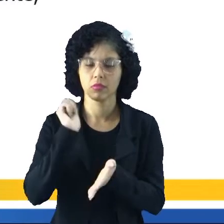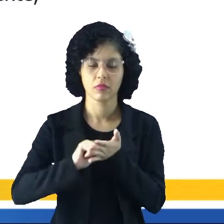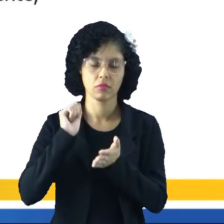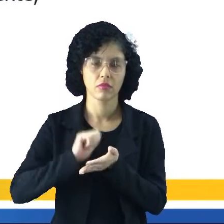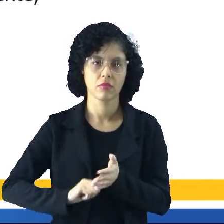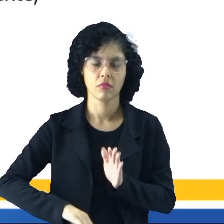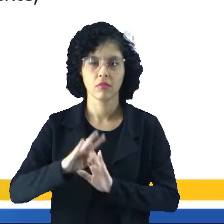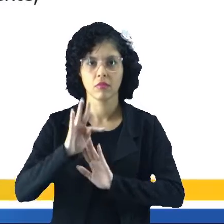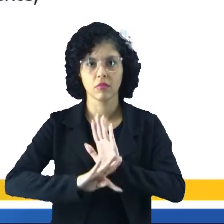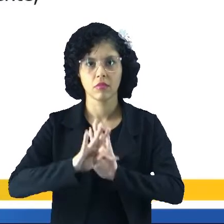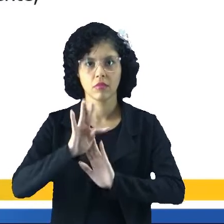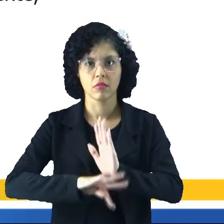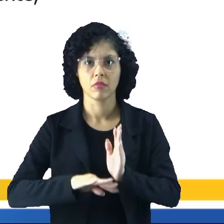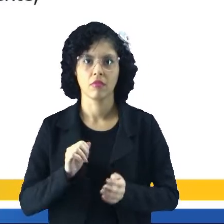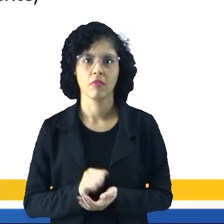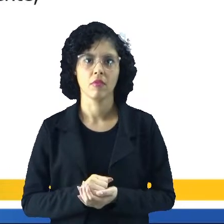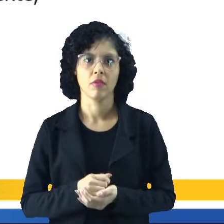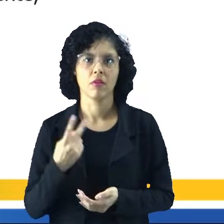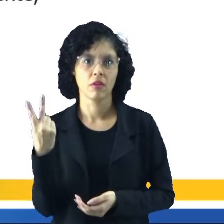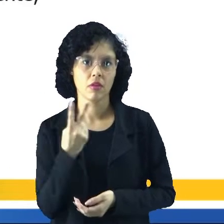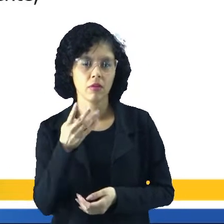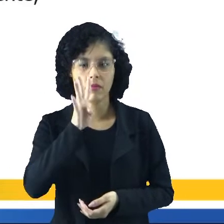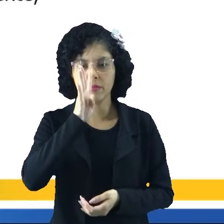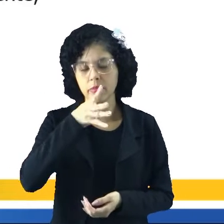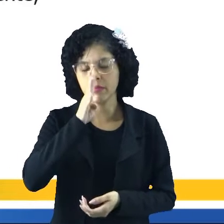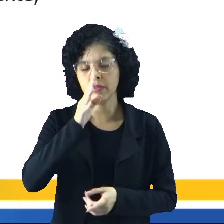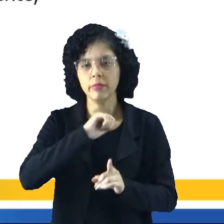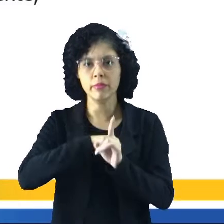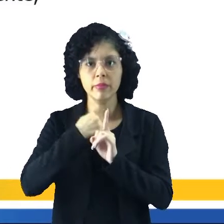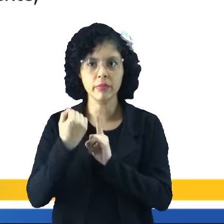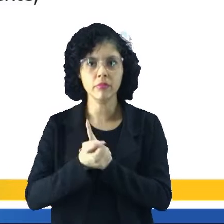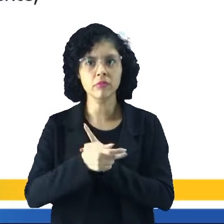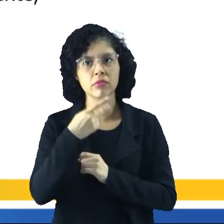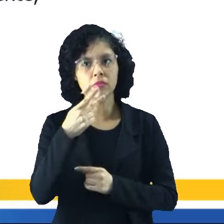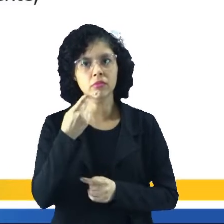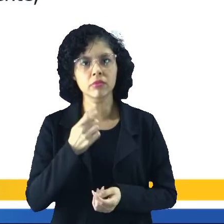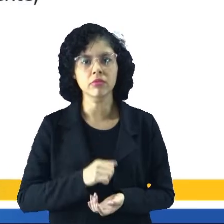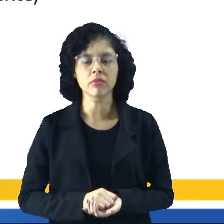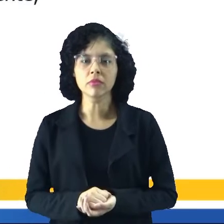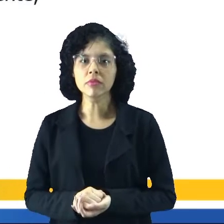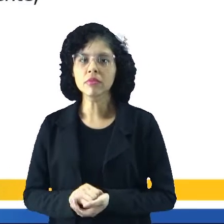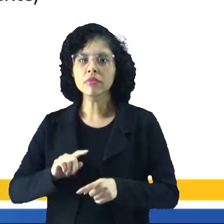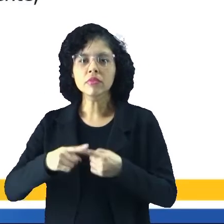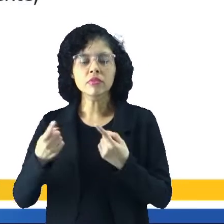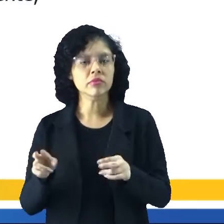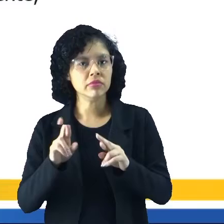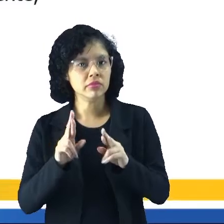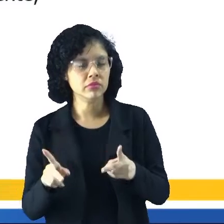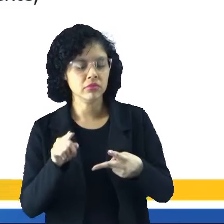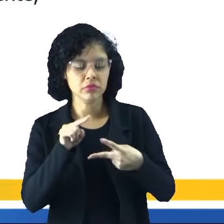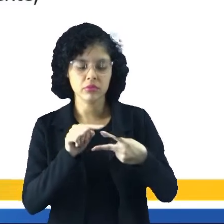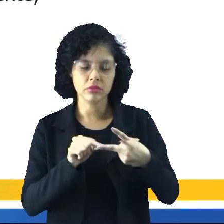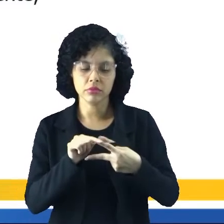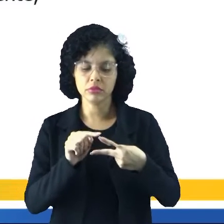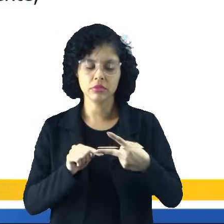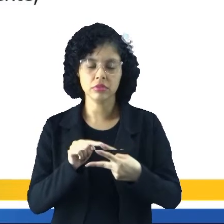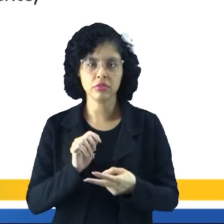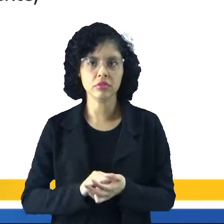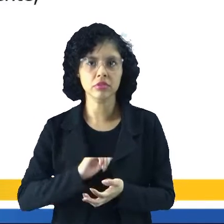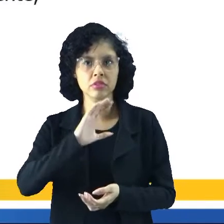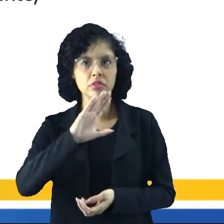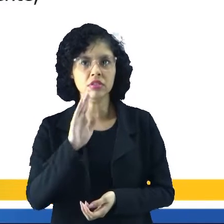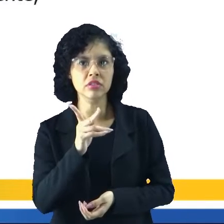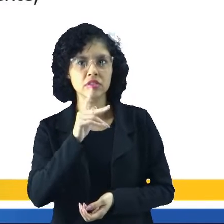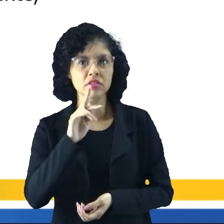né? Ambas fazem crítica social, como eu bem mencionei aqui, mas a diferença entre elas é o quê? A charge é